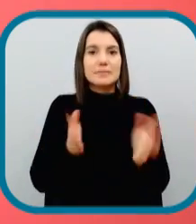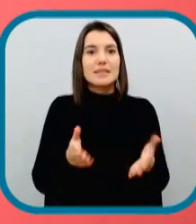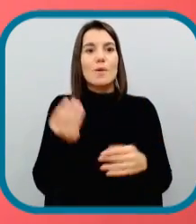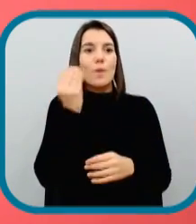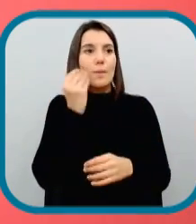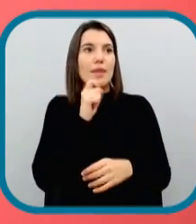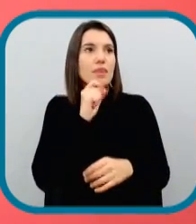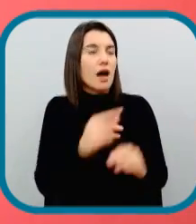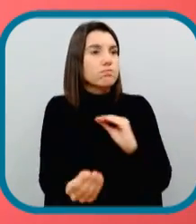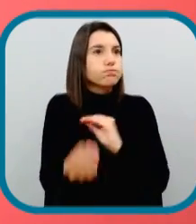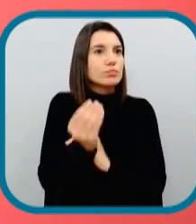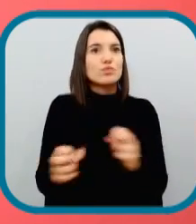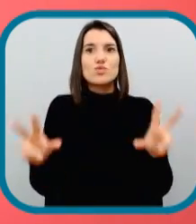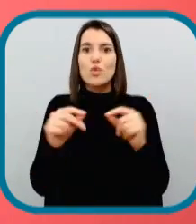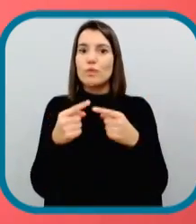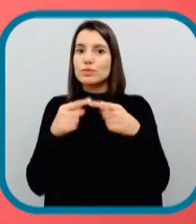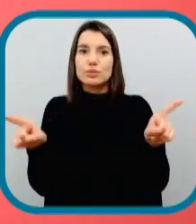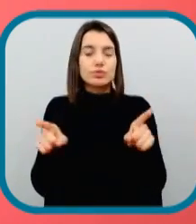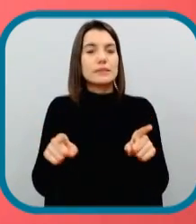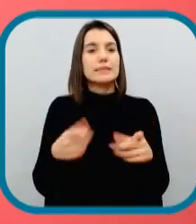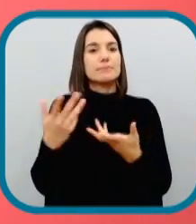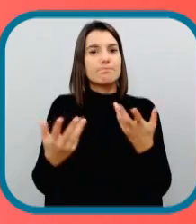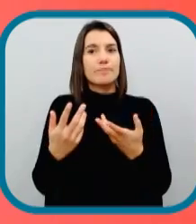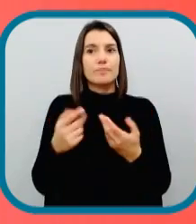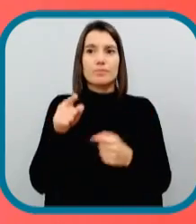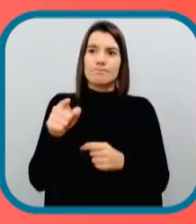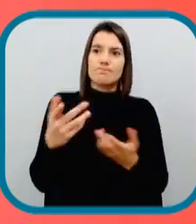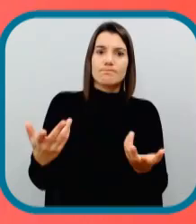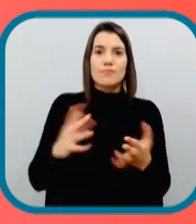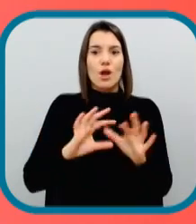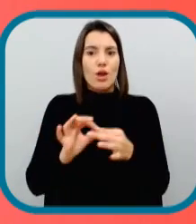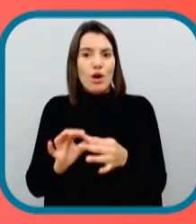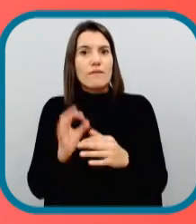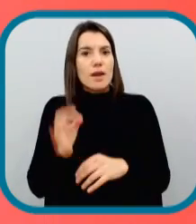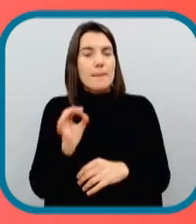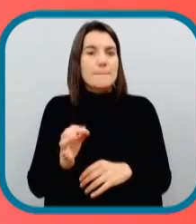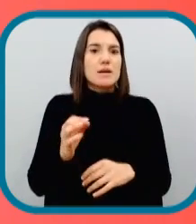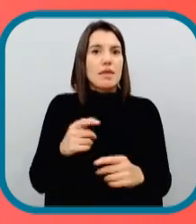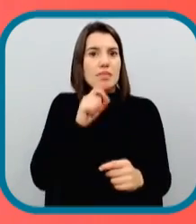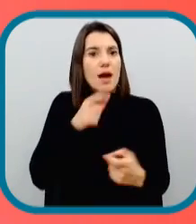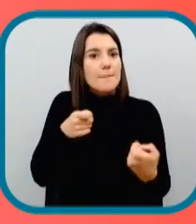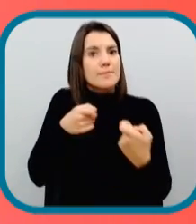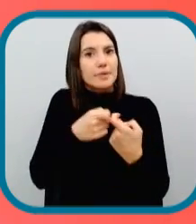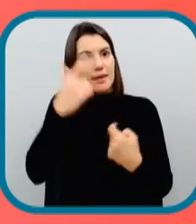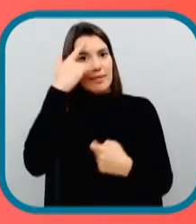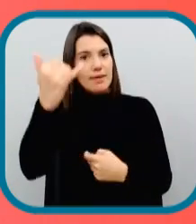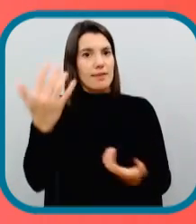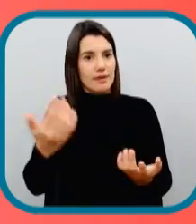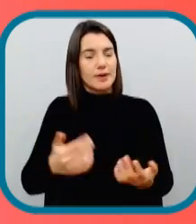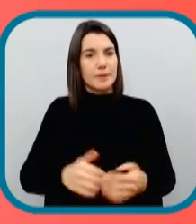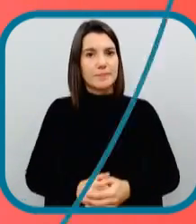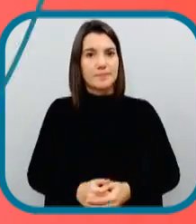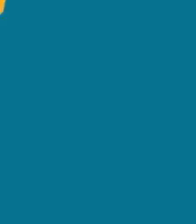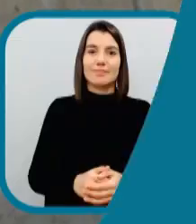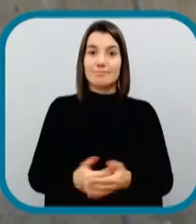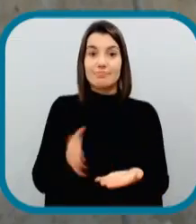perceber como é que podíamos ser inovadores e fora da caixa, digamos assim, numa coisa que realmente fizesse sentido e conseguisse ir ao encontro da ideia do